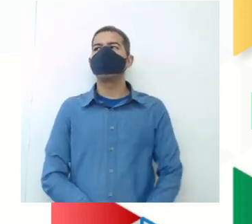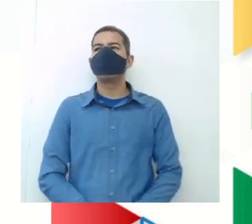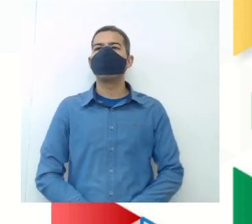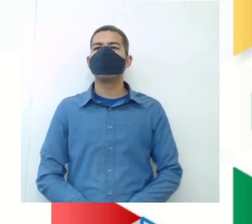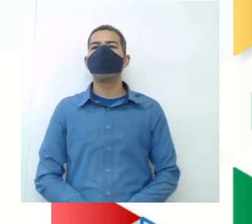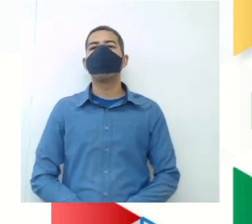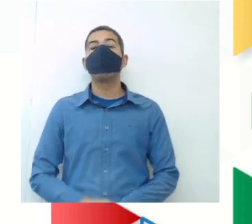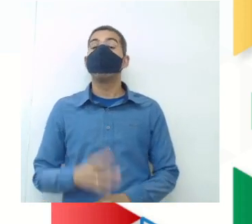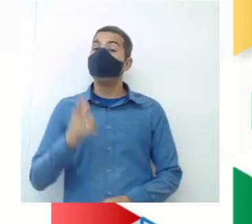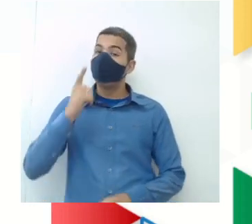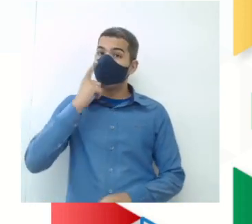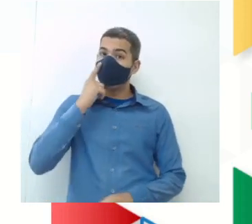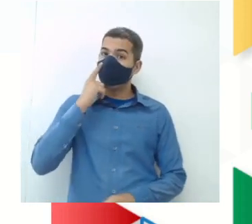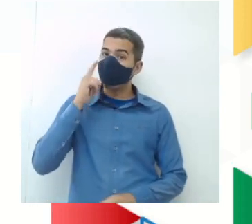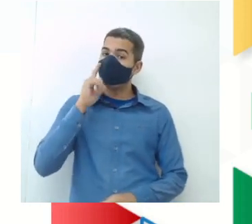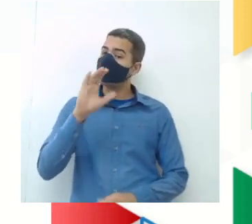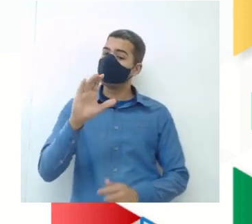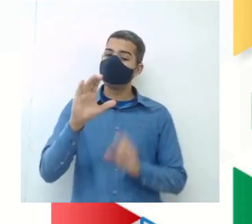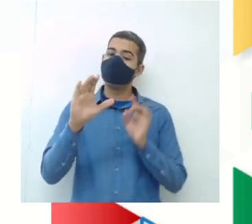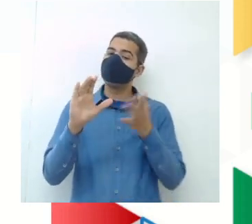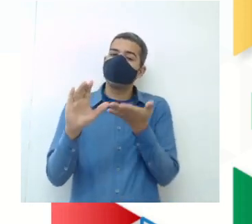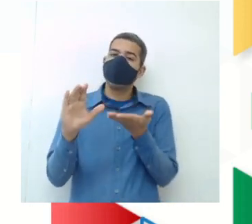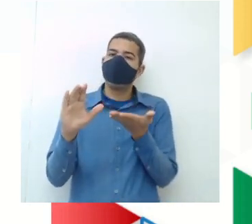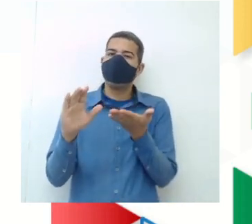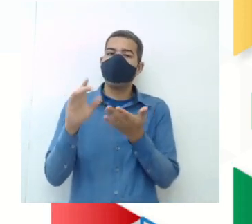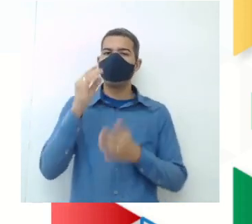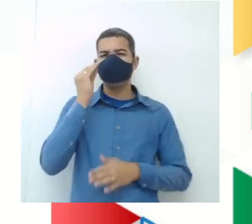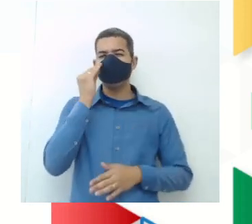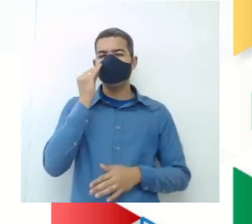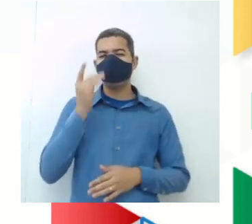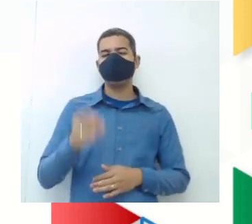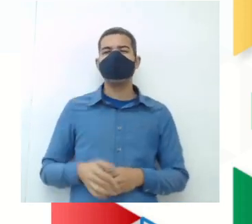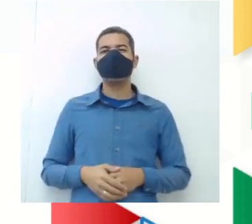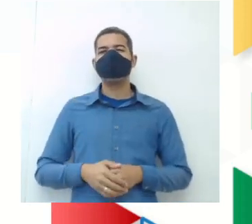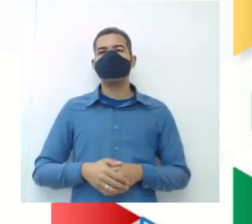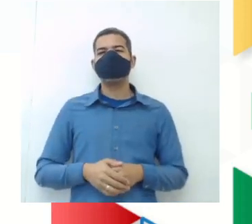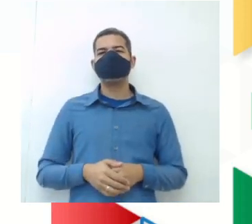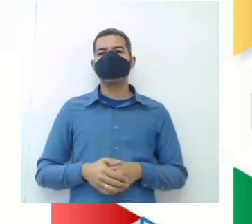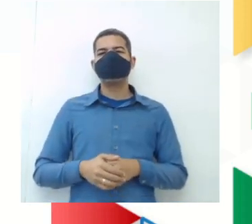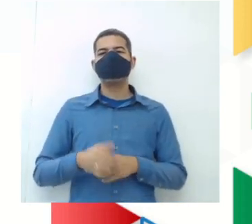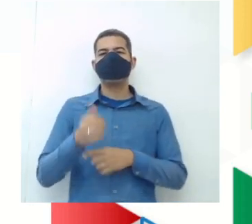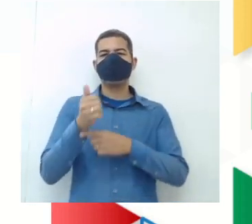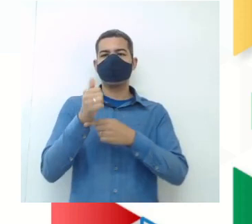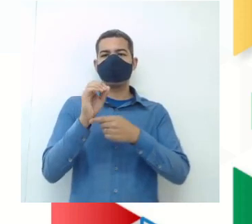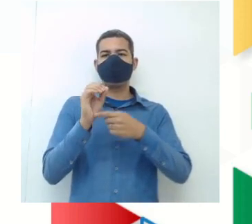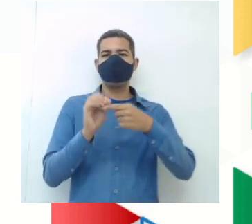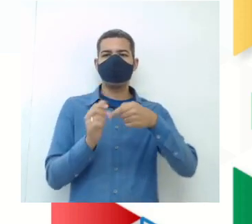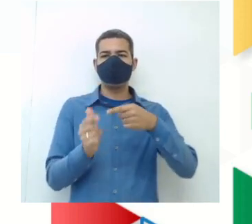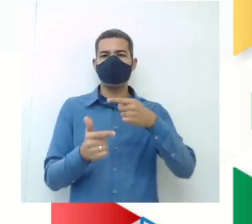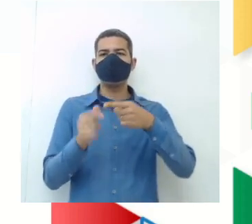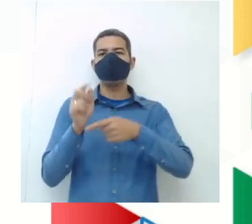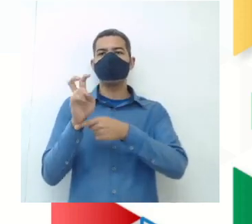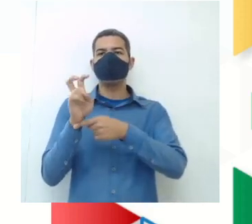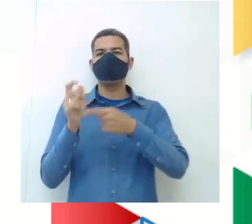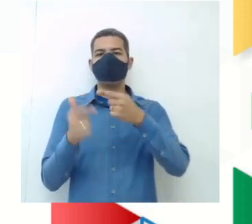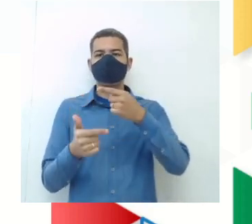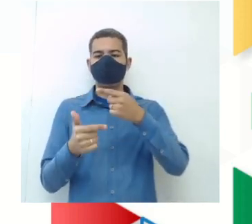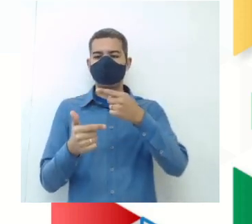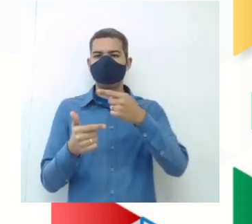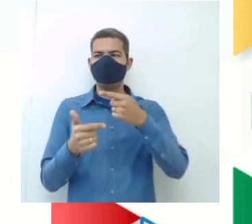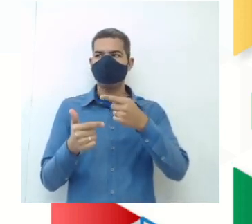a letra B. Ó, então só pode ser a letra C. Vamos verificar? Vamos lá. 10 sobre 2 mais 5 sobre 2.